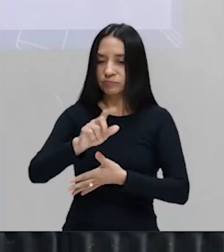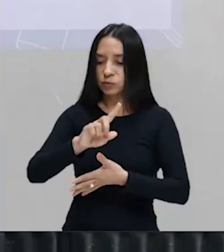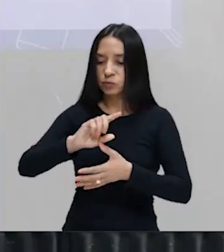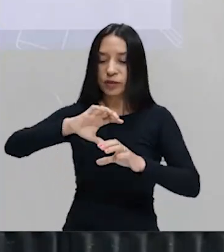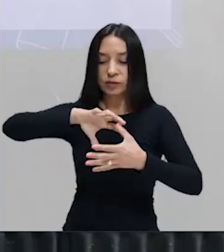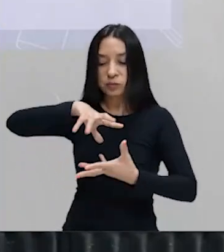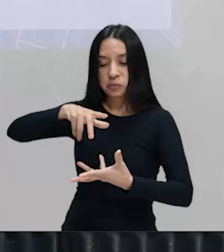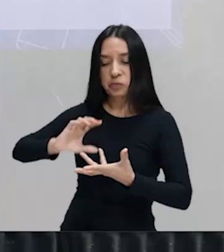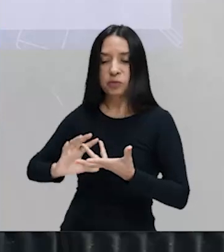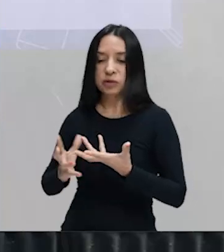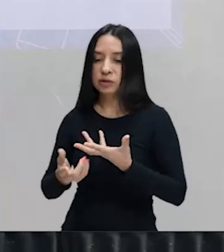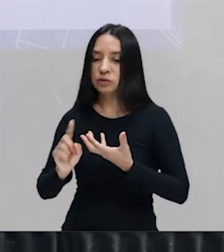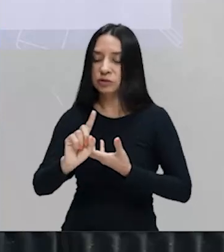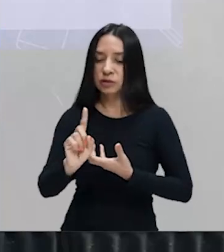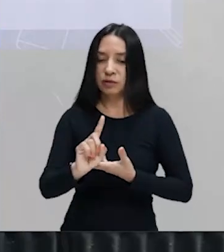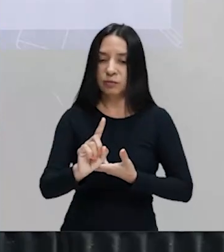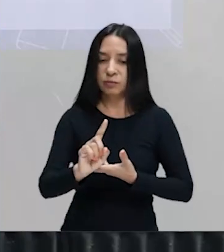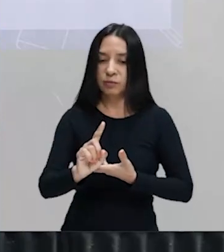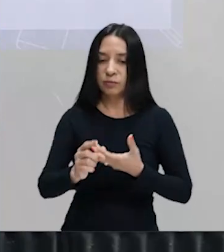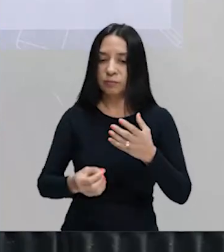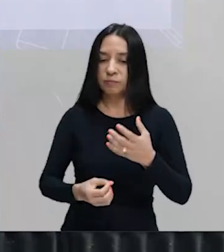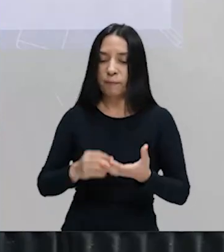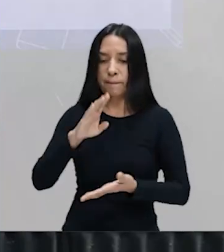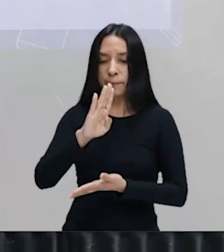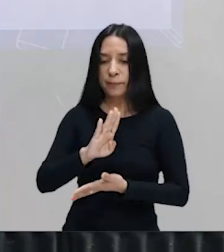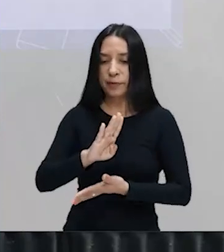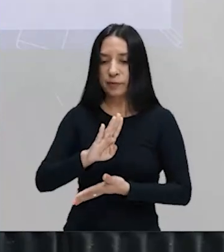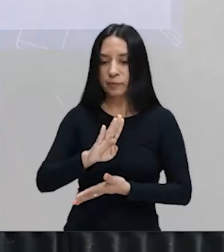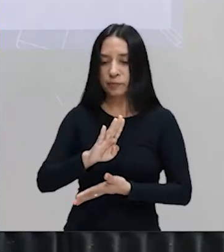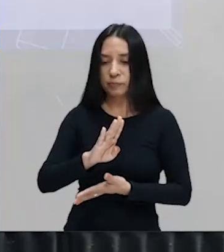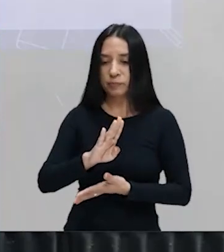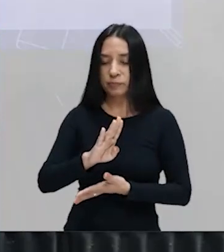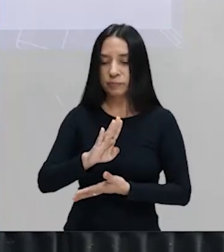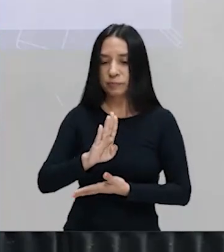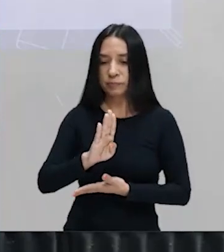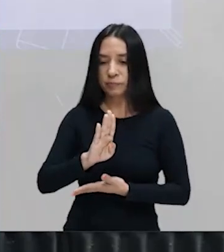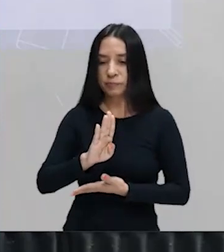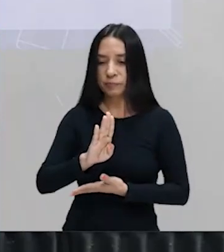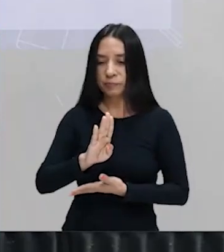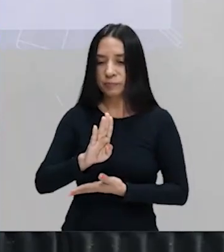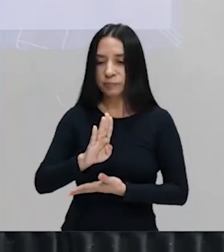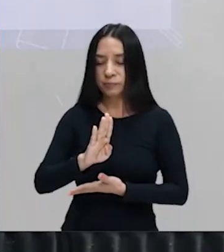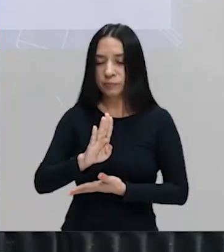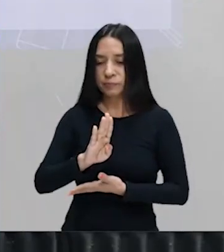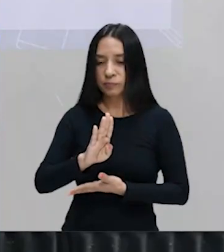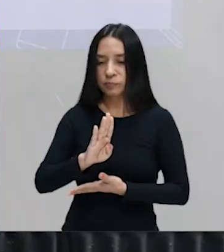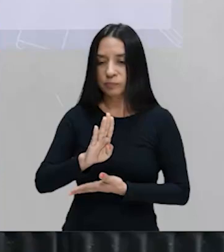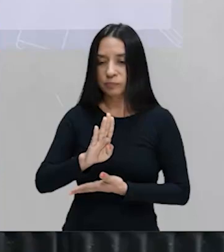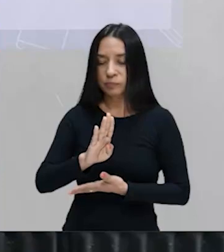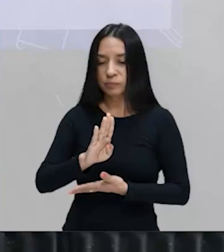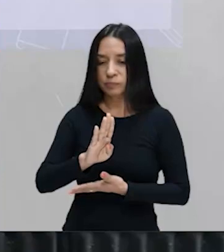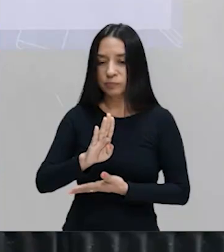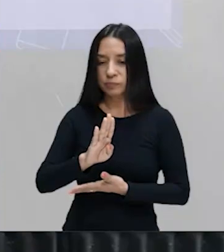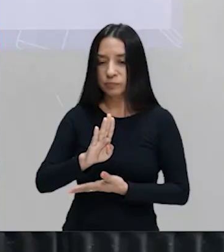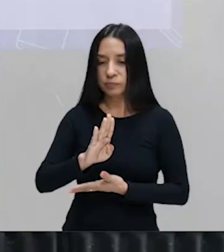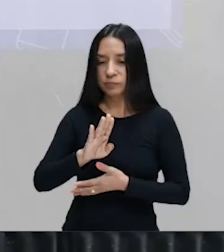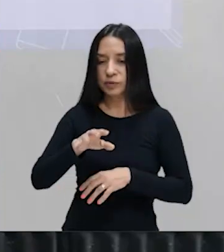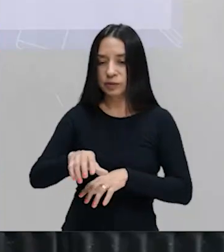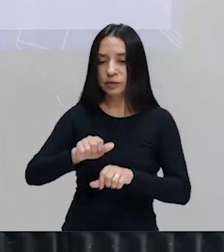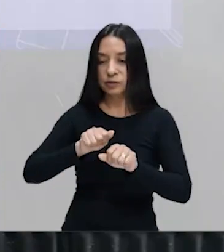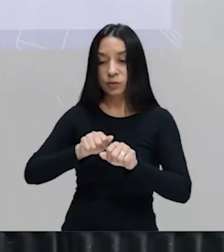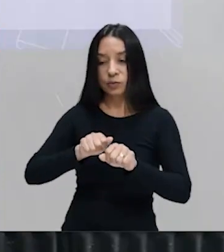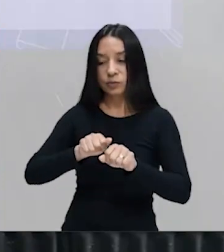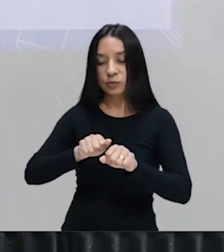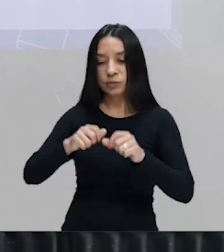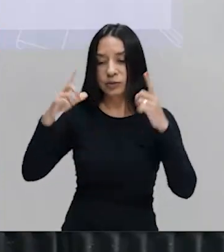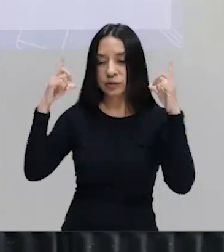Oriente. O nascimento da filosofia nas colônias egípcias, não. É na Hélade, lá vem ali nas colônias gregas da Ásia